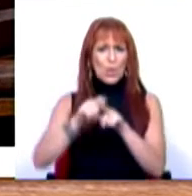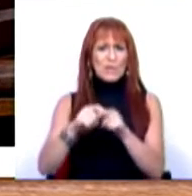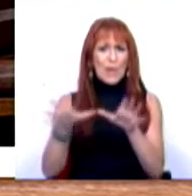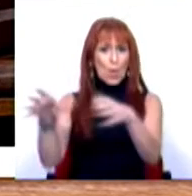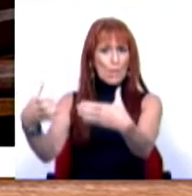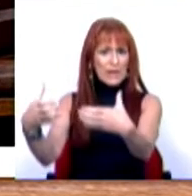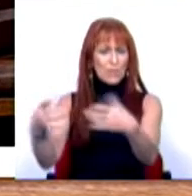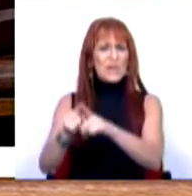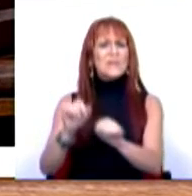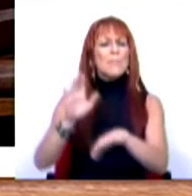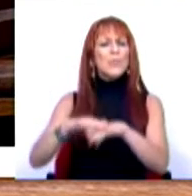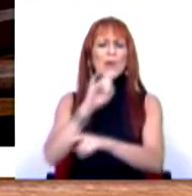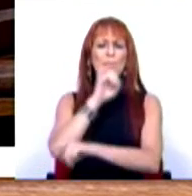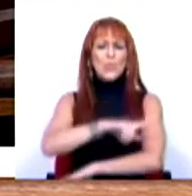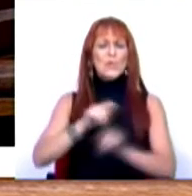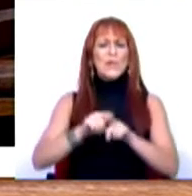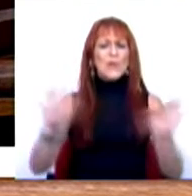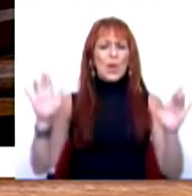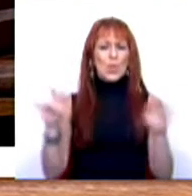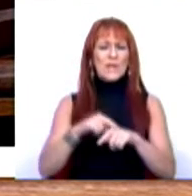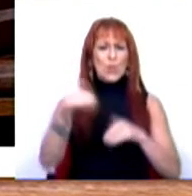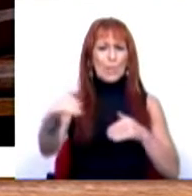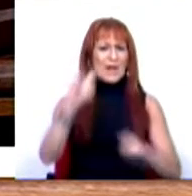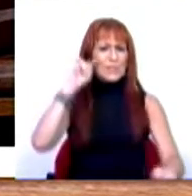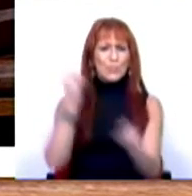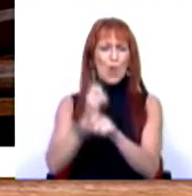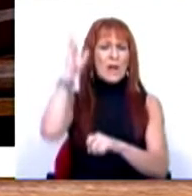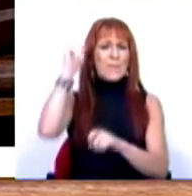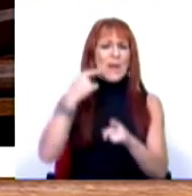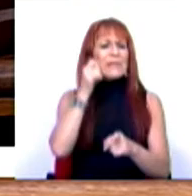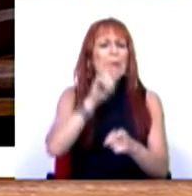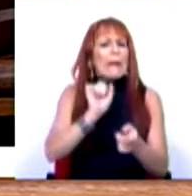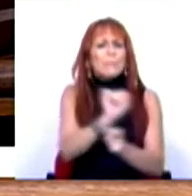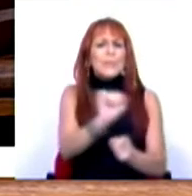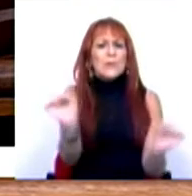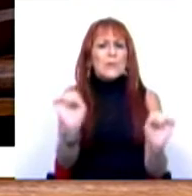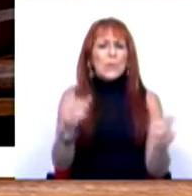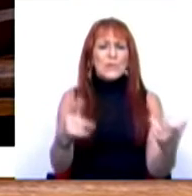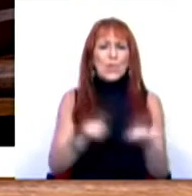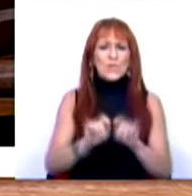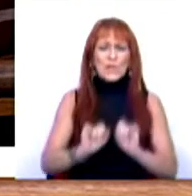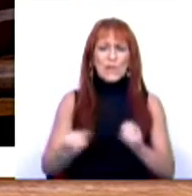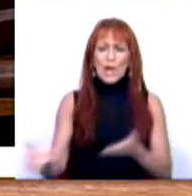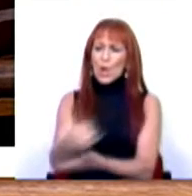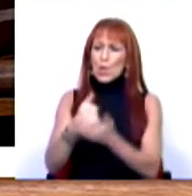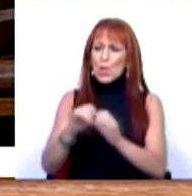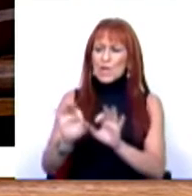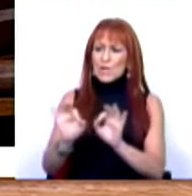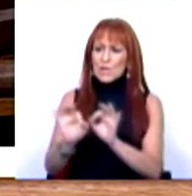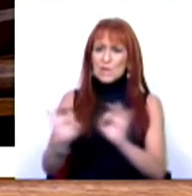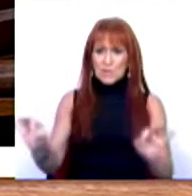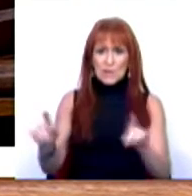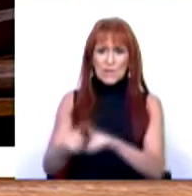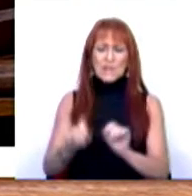comunitário e ainda sobre a possibilidade de reduzir o prazo de reclamação dos animais não identificados recolhidos nos centros de recolha oficial e ainda